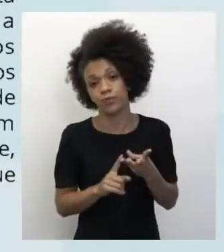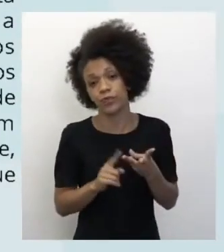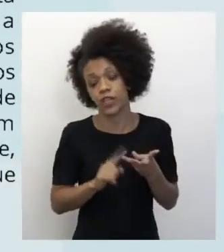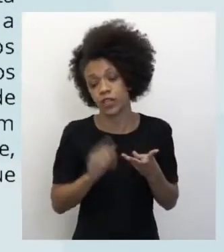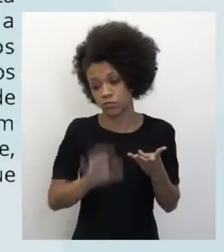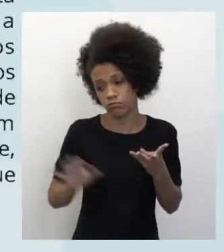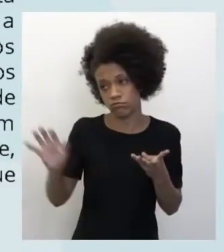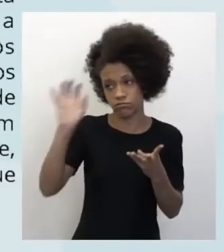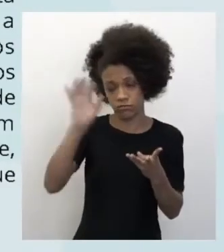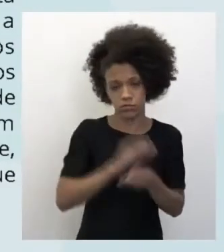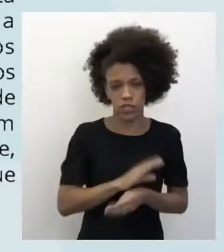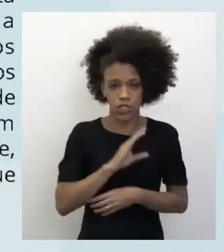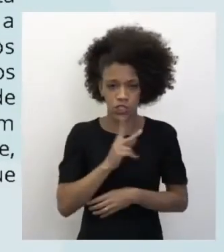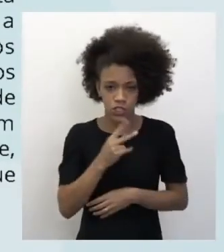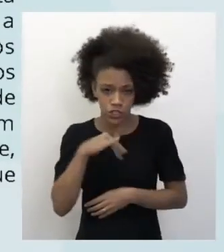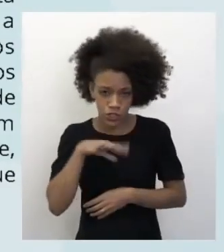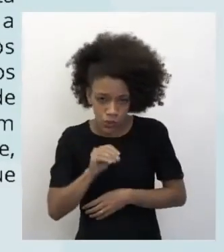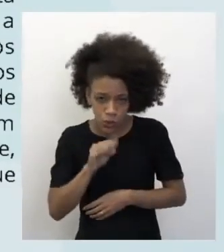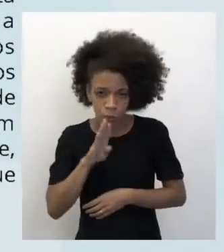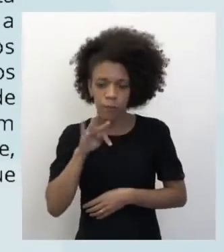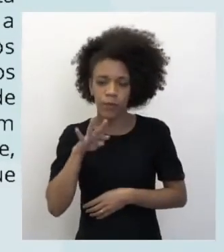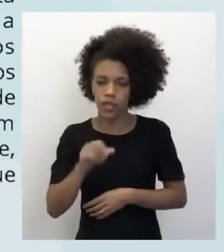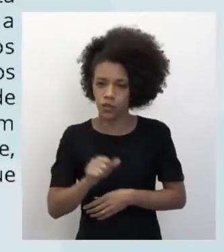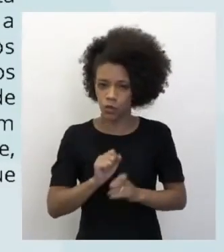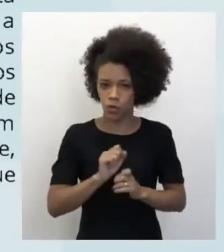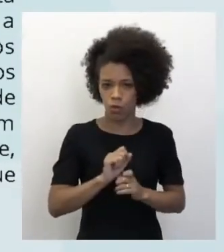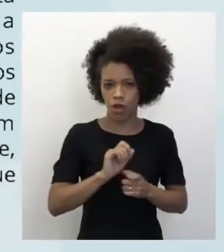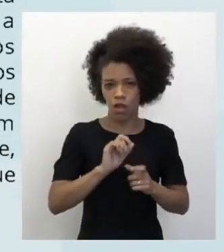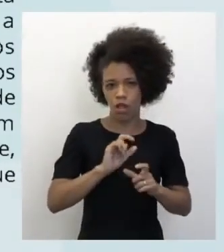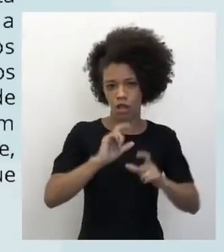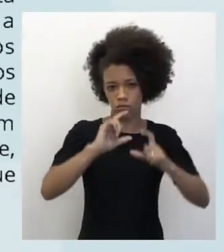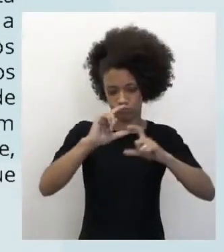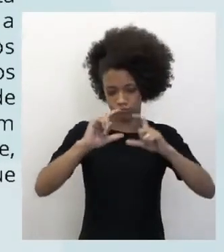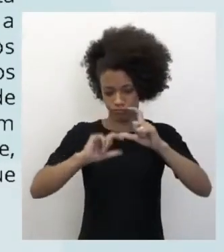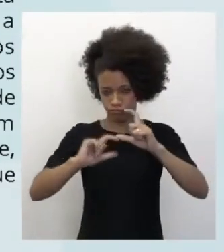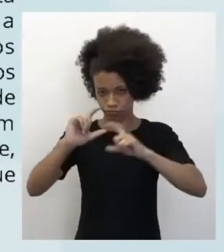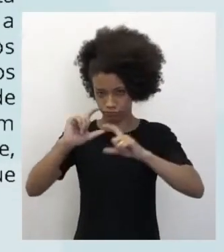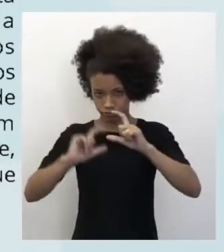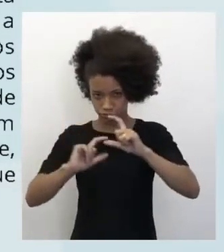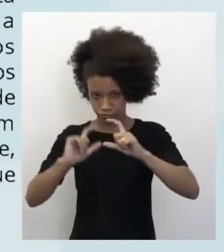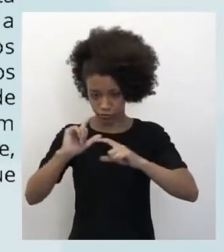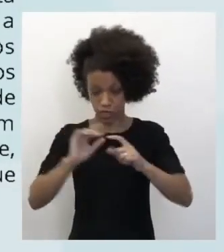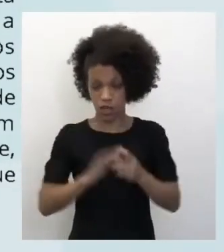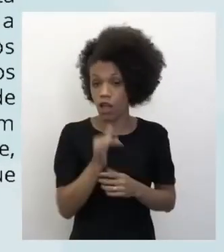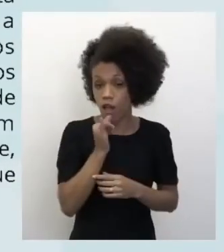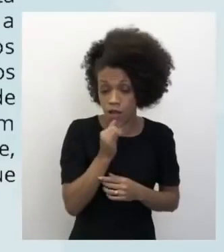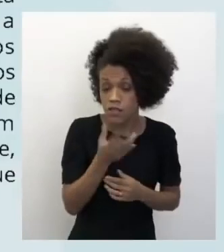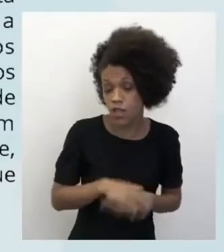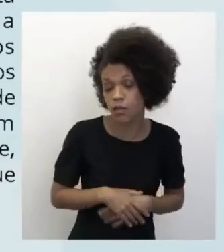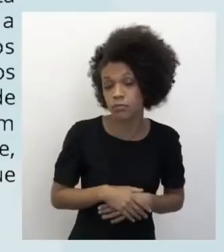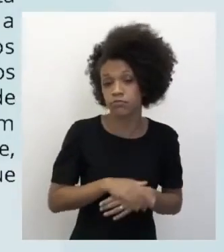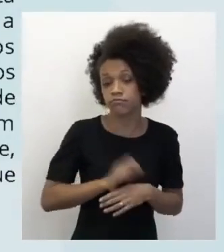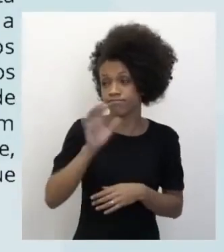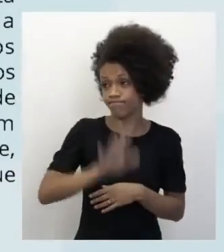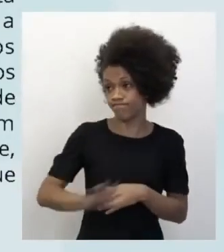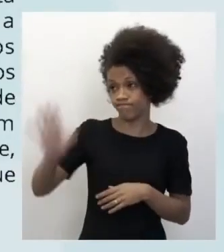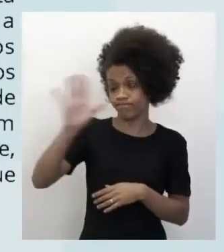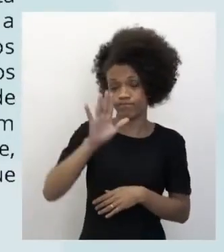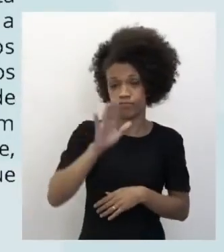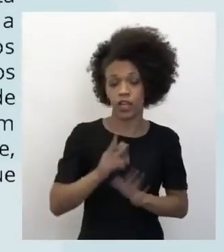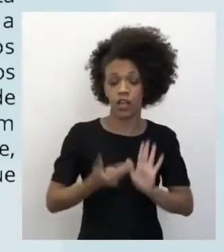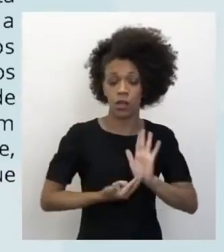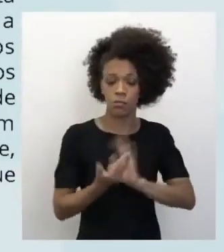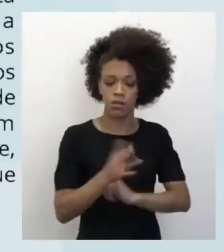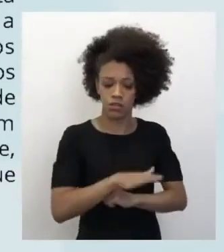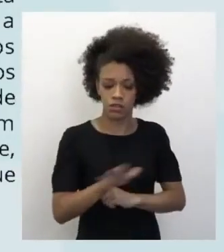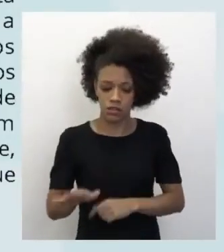regionalismos. Chico Bento, personagem dos quadrinhos de Maurício de Souza, é um exemplo da variedade regional, pois representa a criança criada